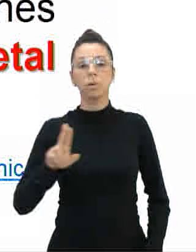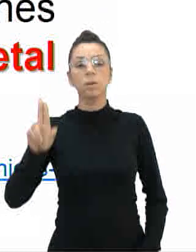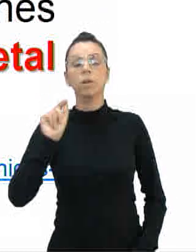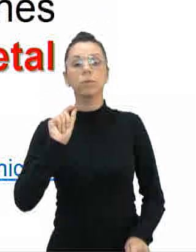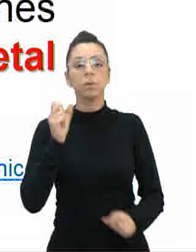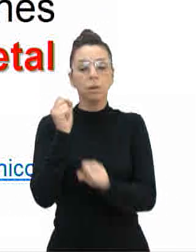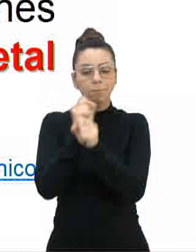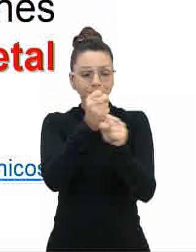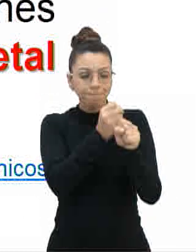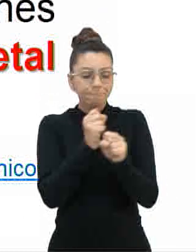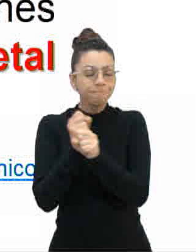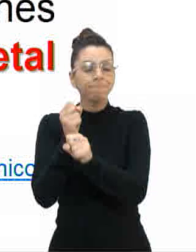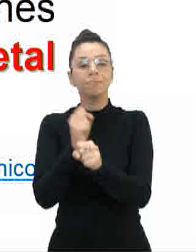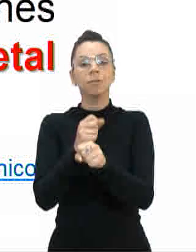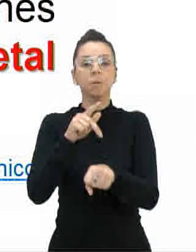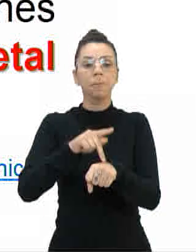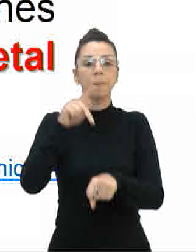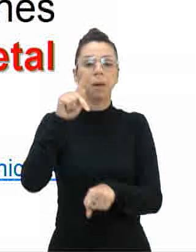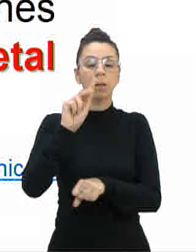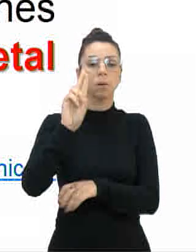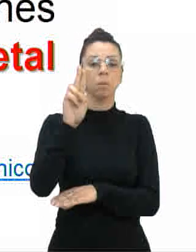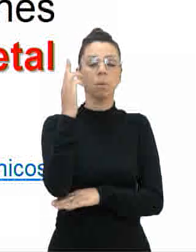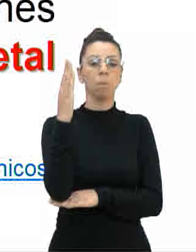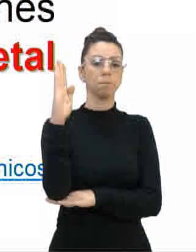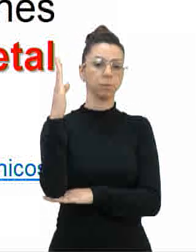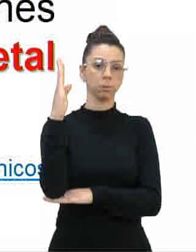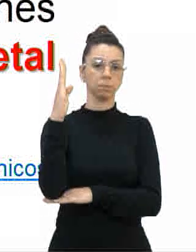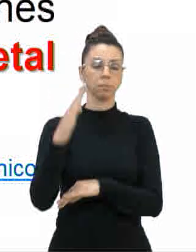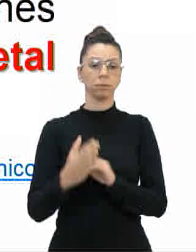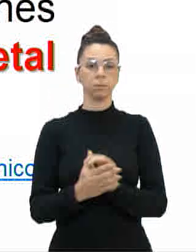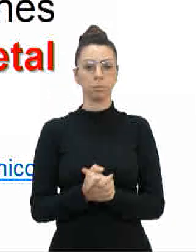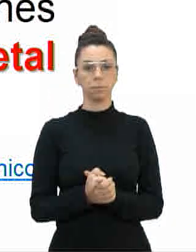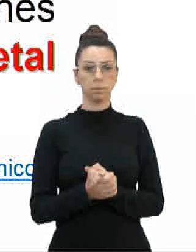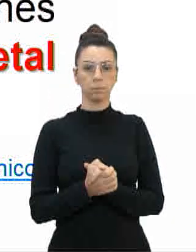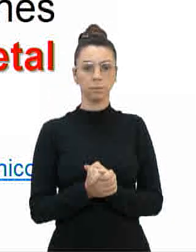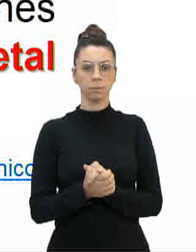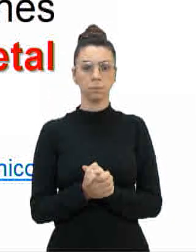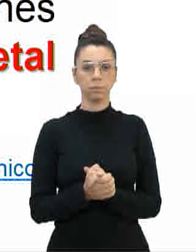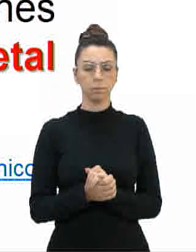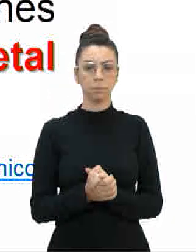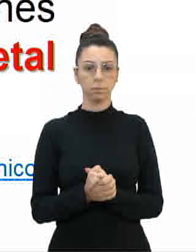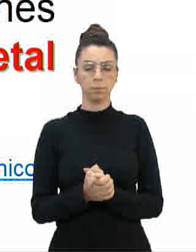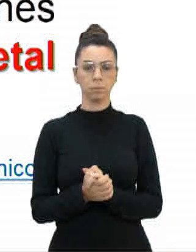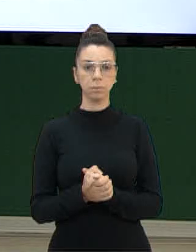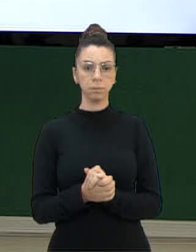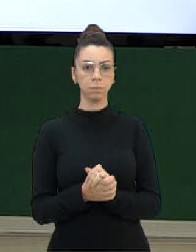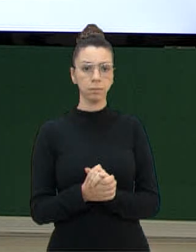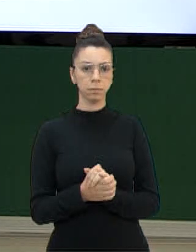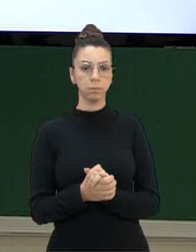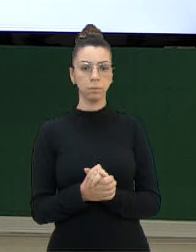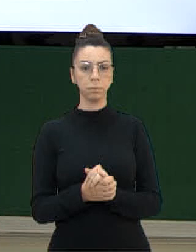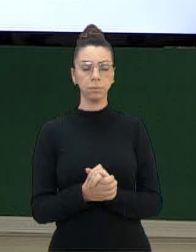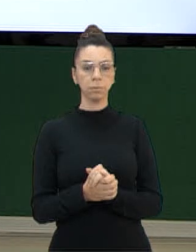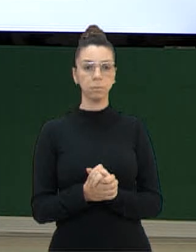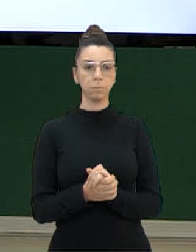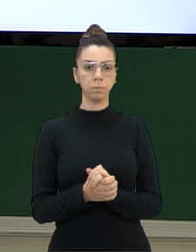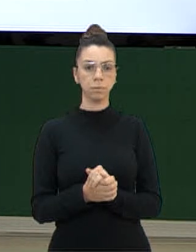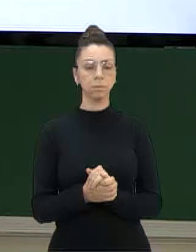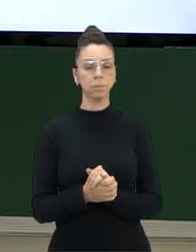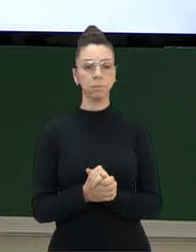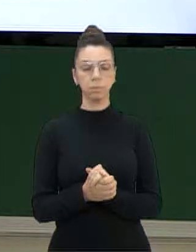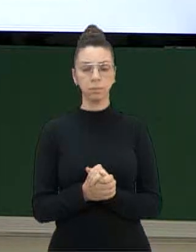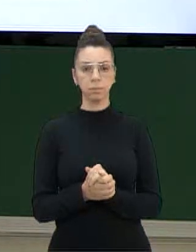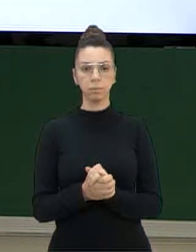Olha aí a matéria-prima deles. E movidos por força animal. Incluso o coche, o carro de las